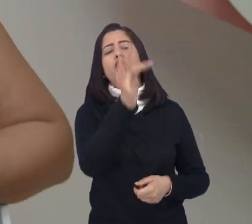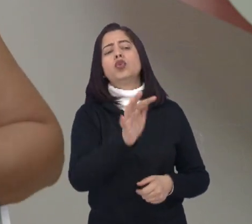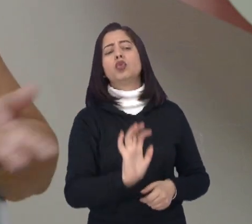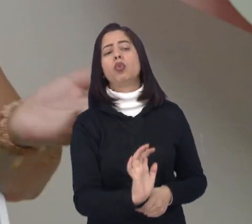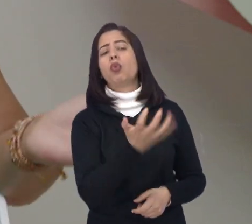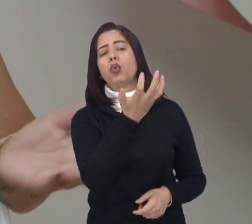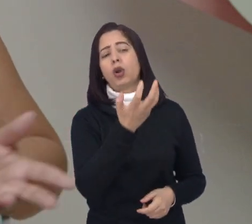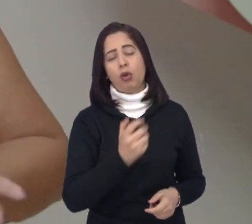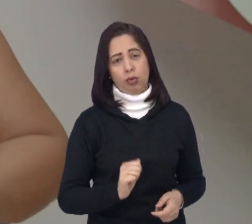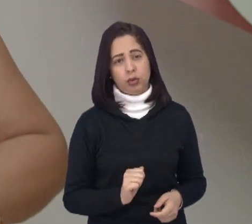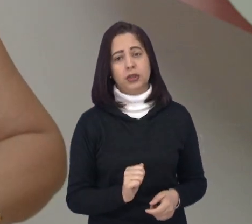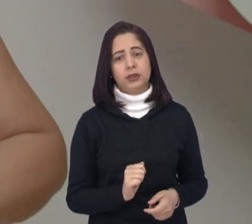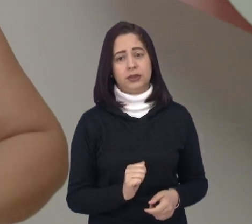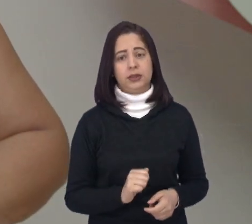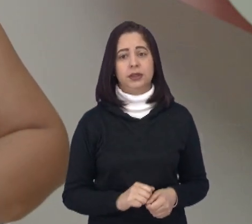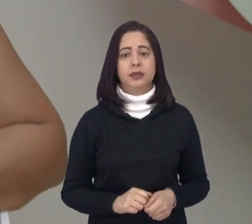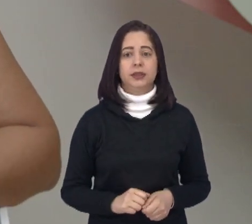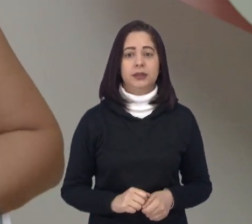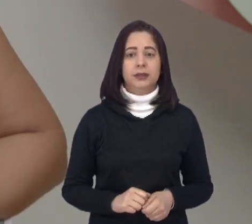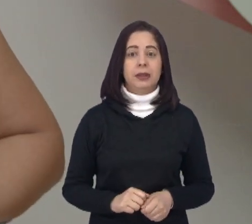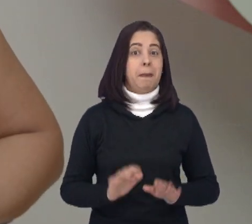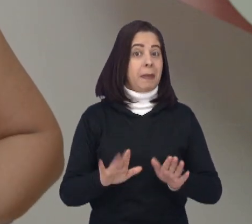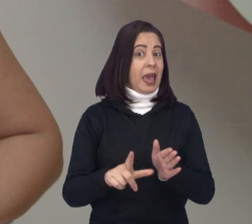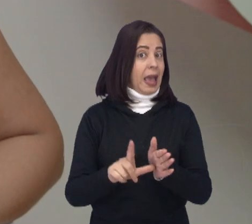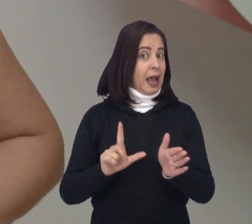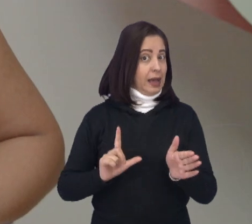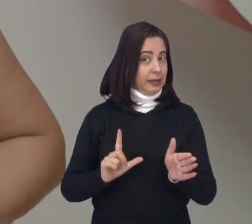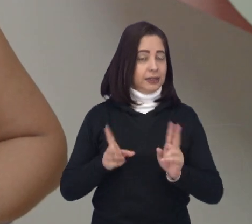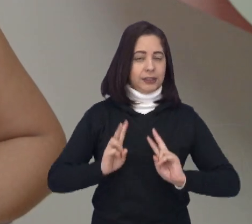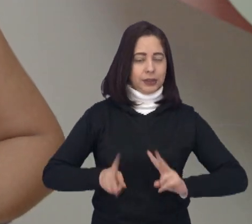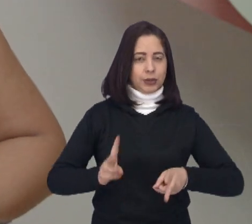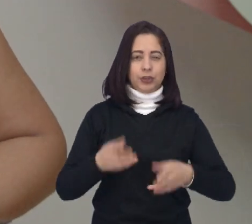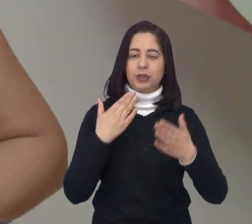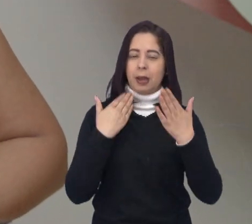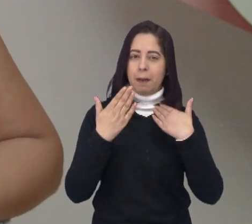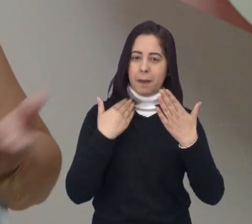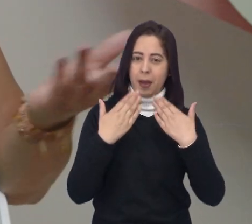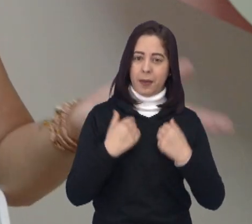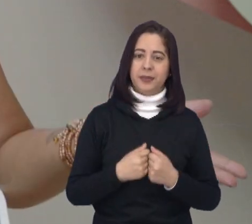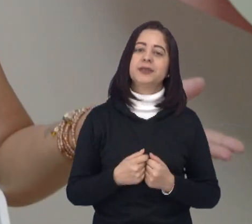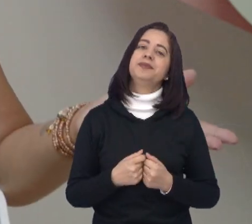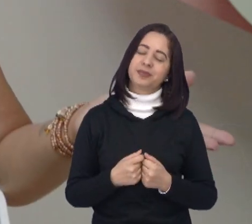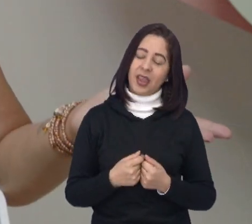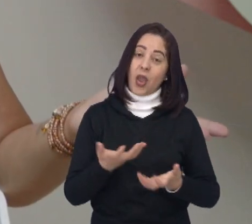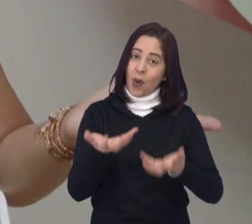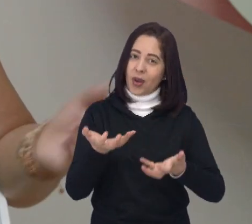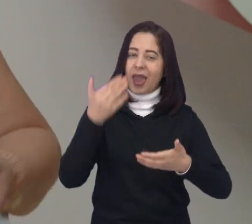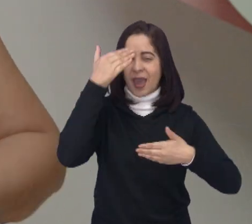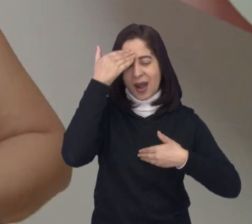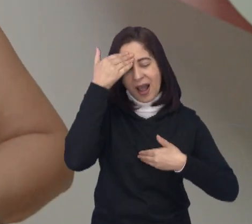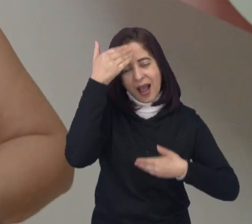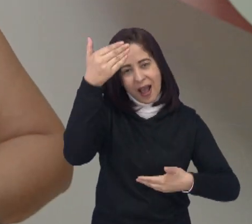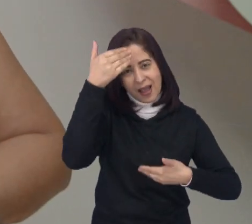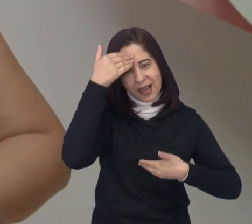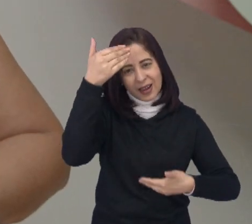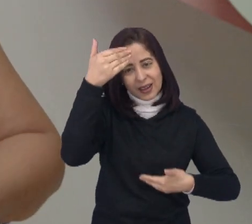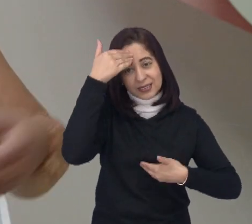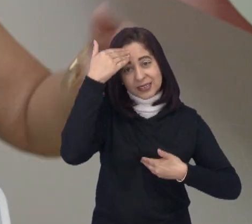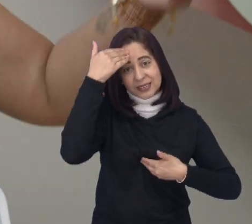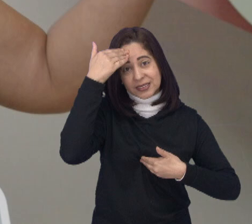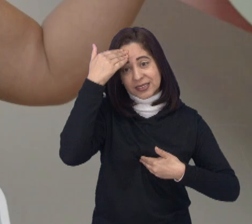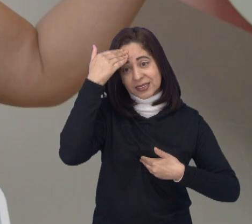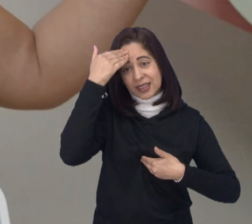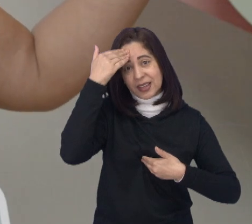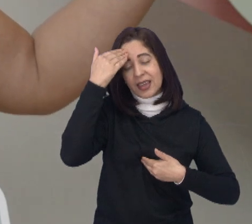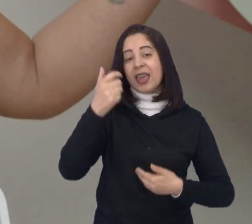que deixar acontecer algum acidente. Só que antes da gente continuar a entrevista aqui no estúdio, gente, eu não posso deixar, é claro, de agradecer a